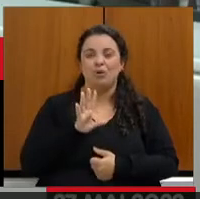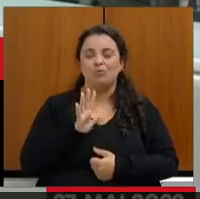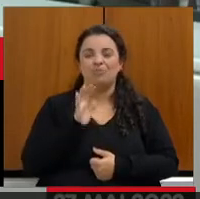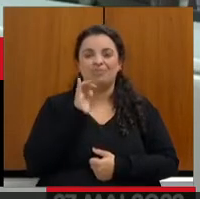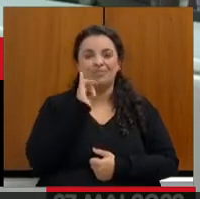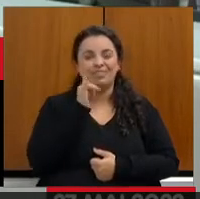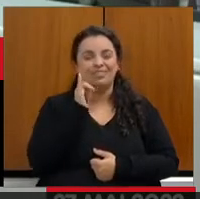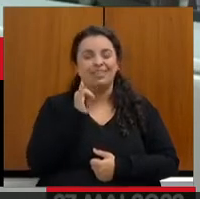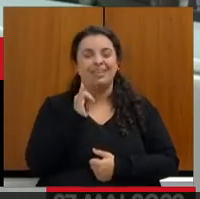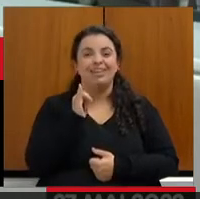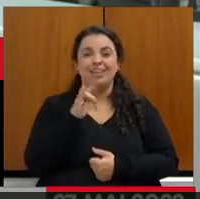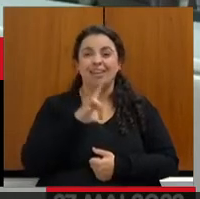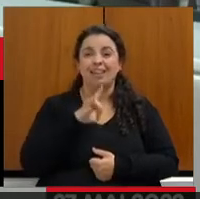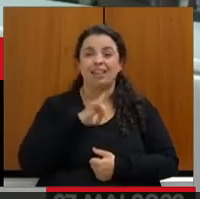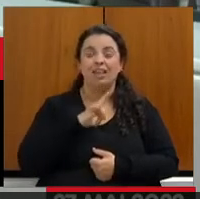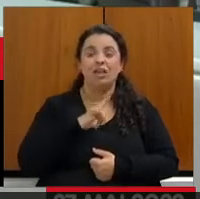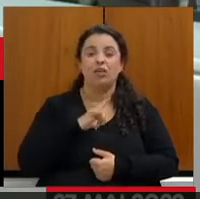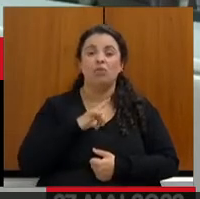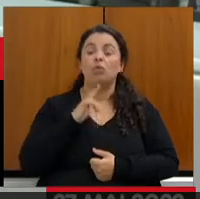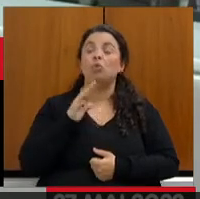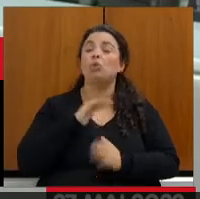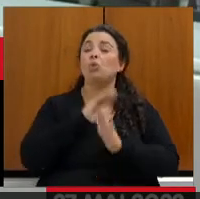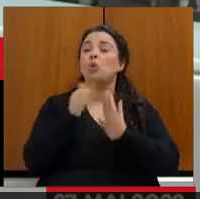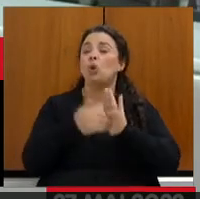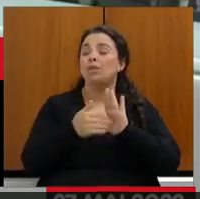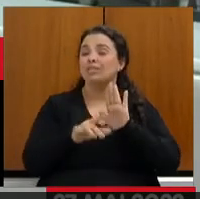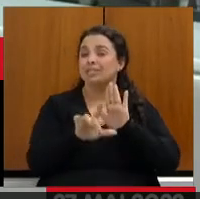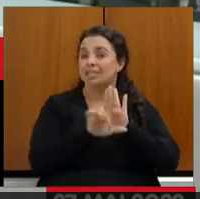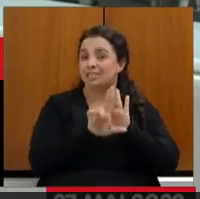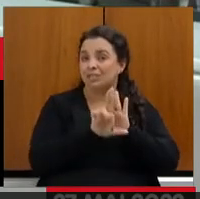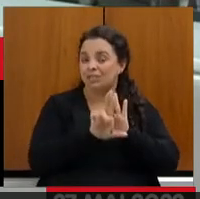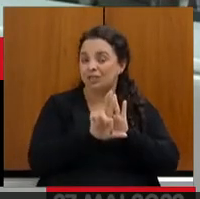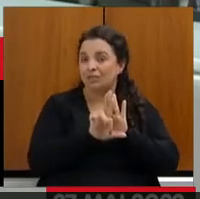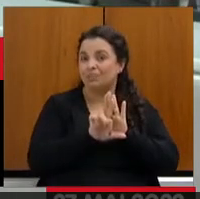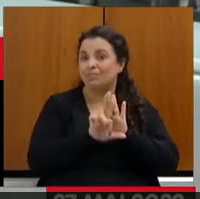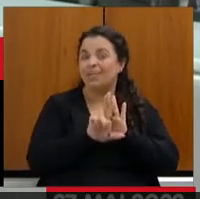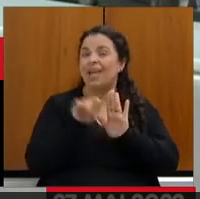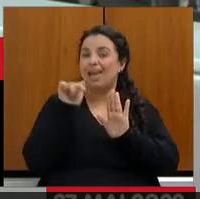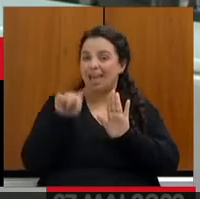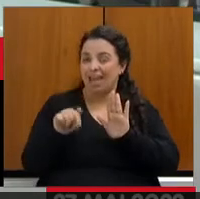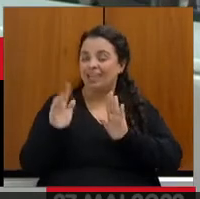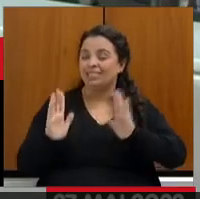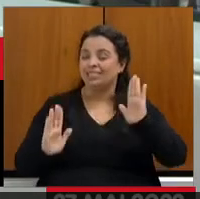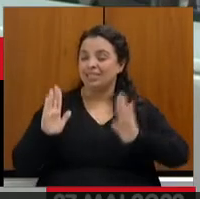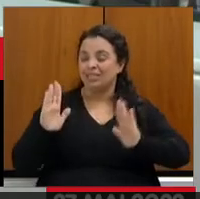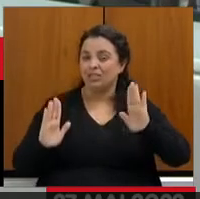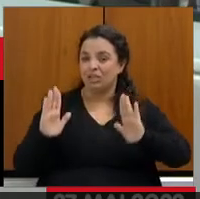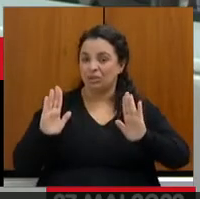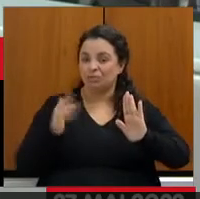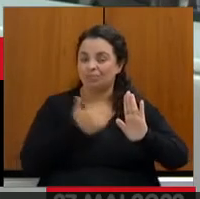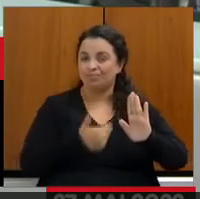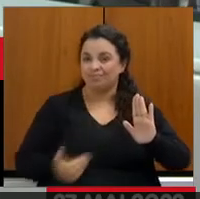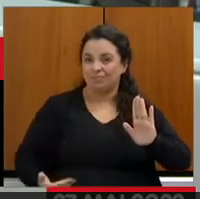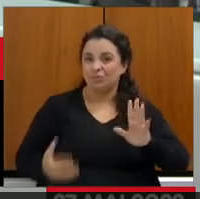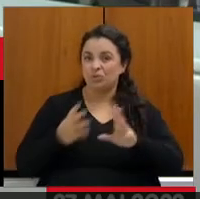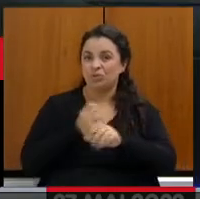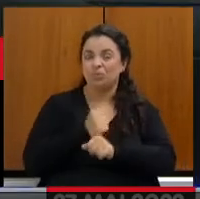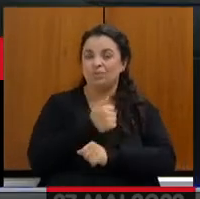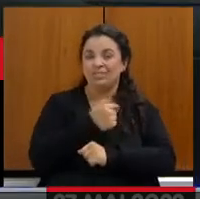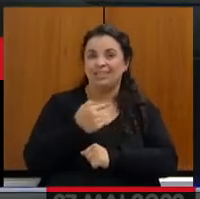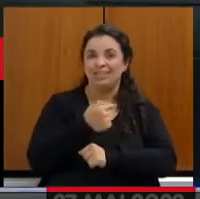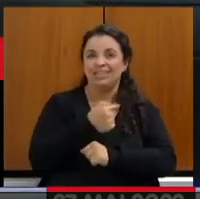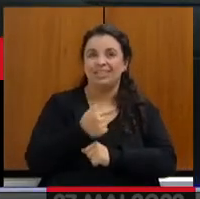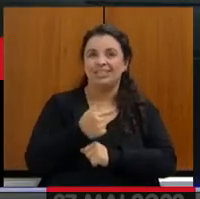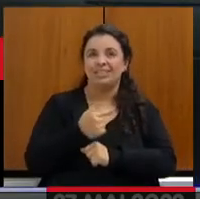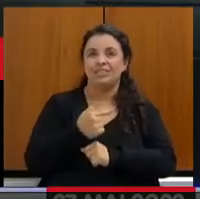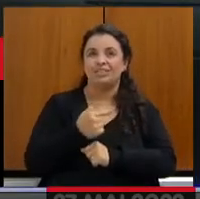que dentre todas as legislaturas essa legislatura com 77 deputados é